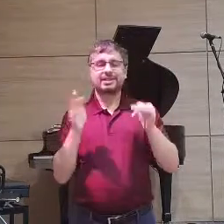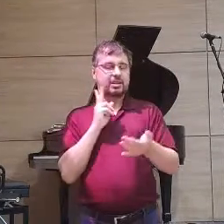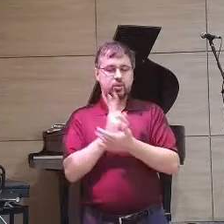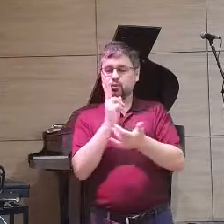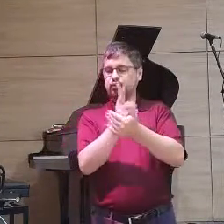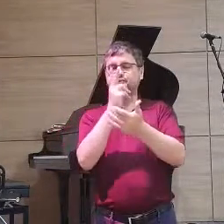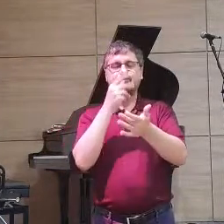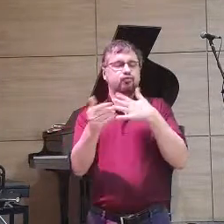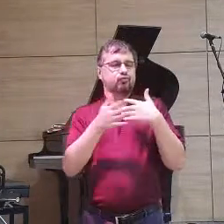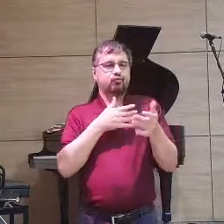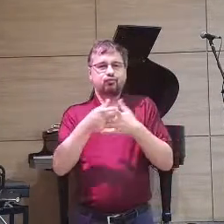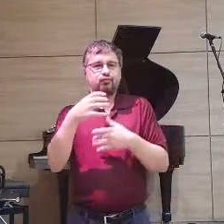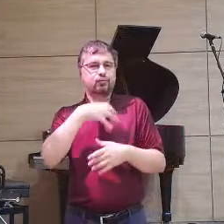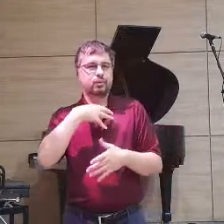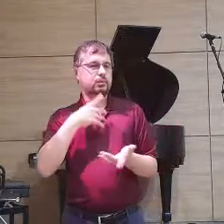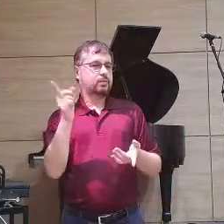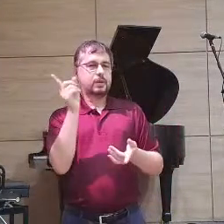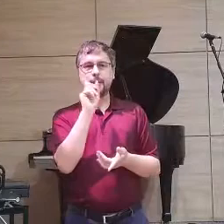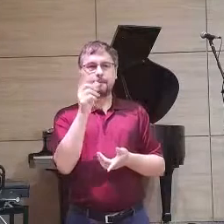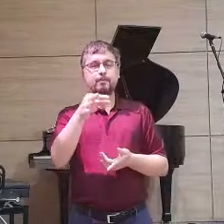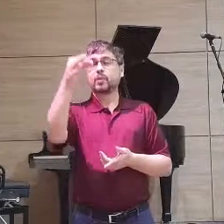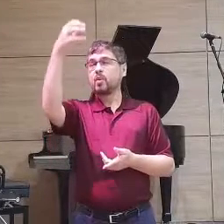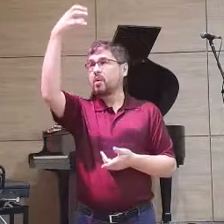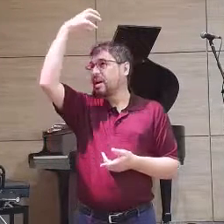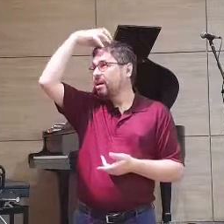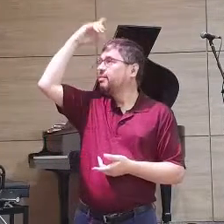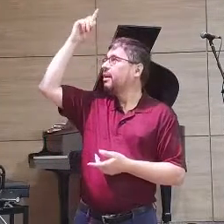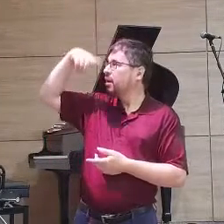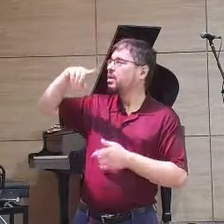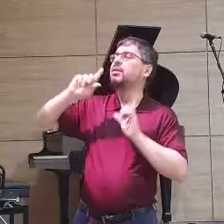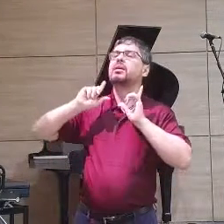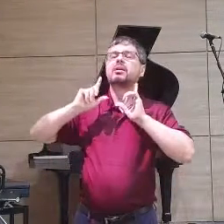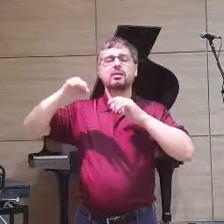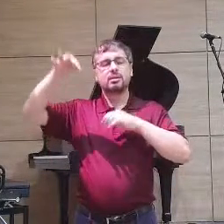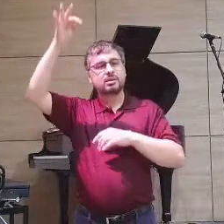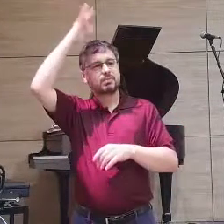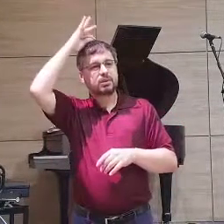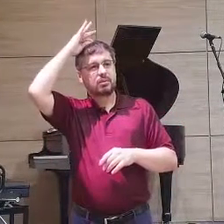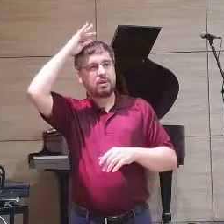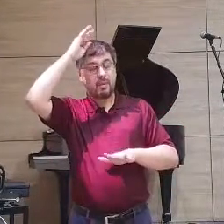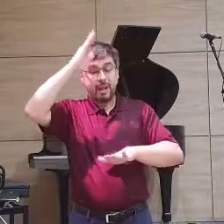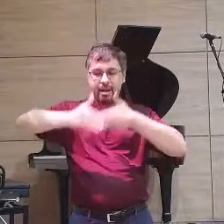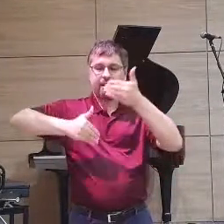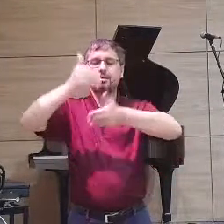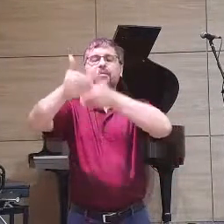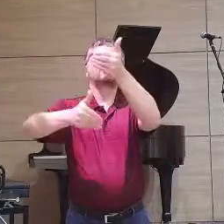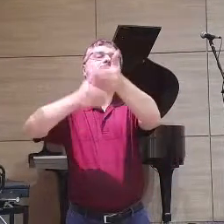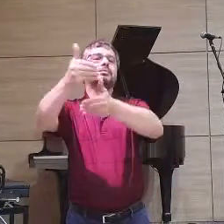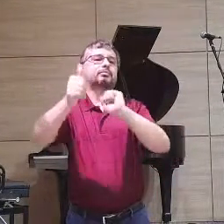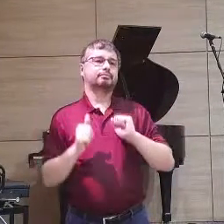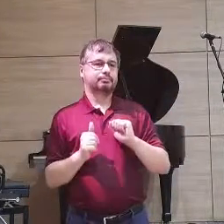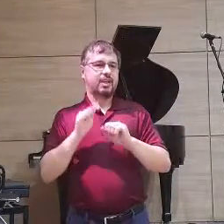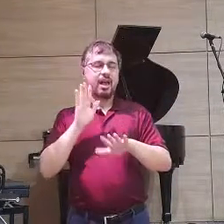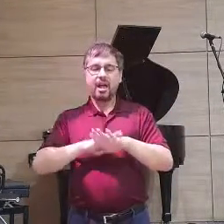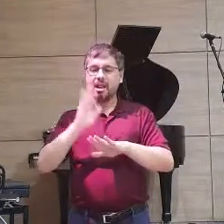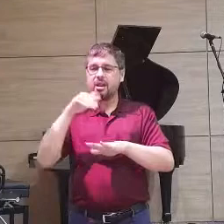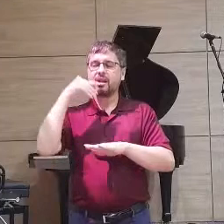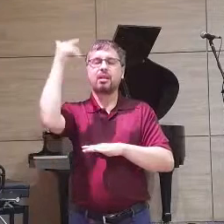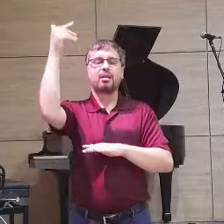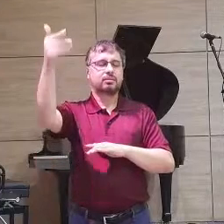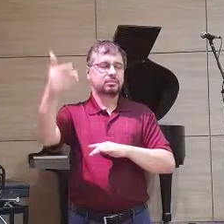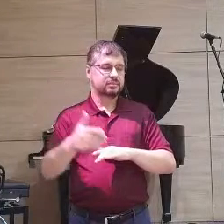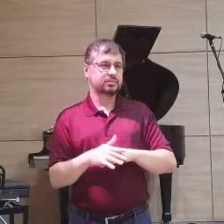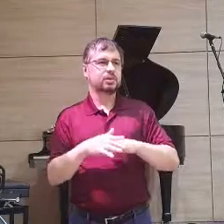Custo não esse Reino é um reino espiritual é um reino que transcende é por isso que Jesus disse aqui na